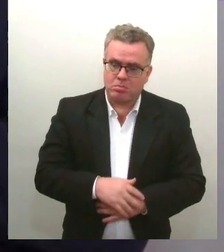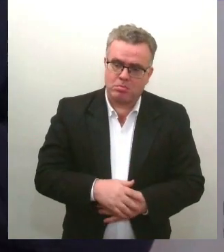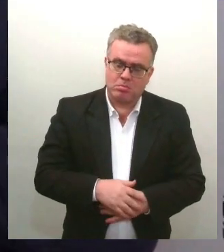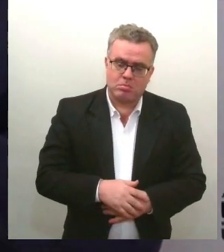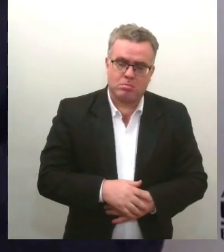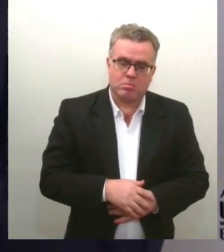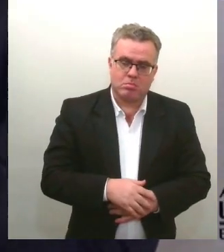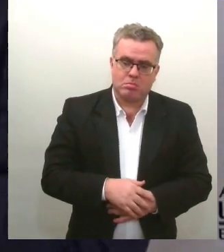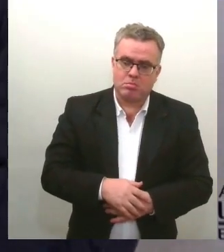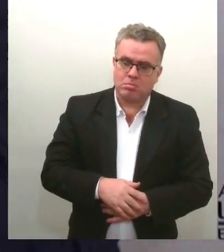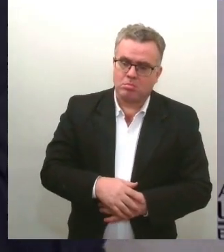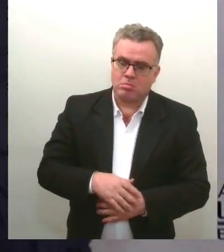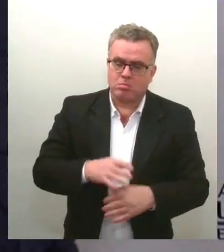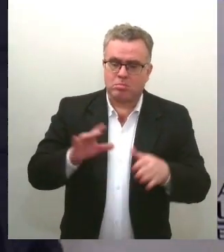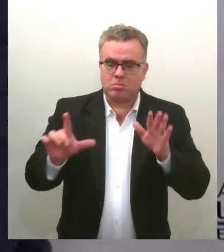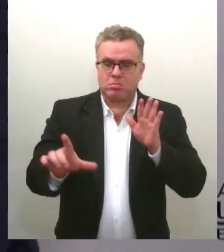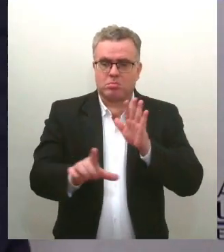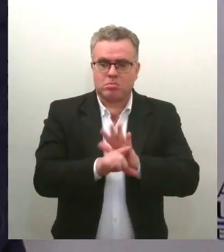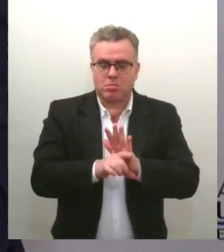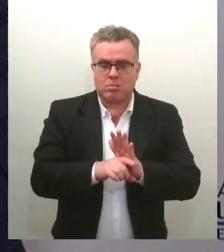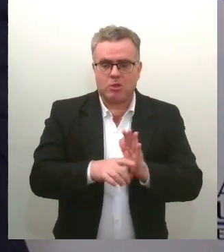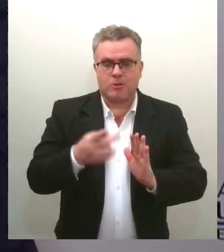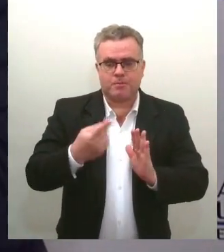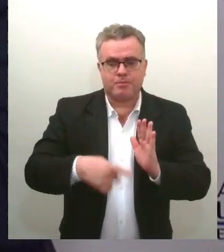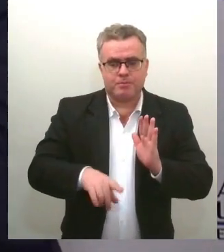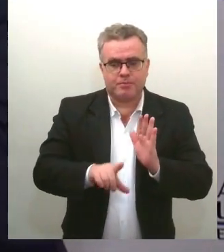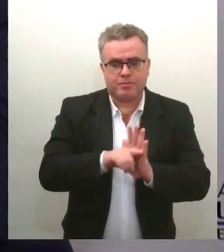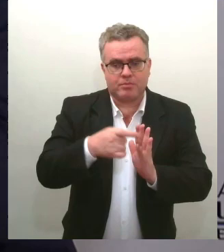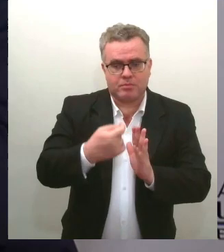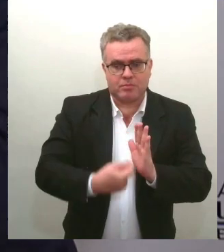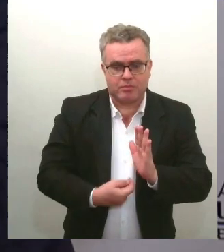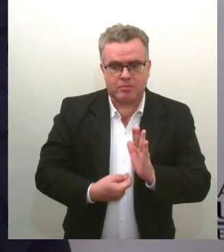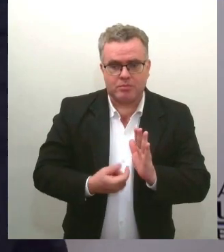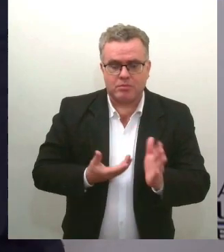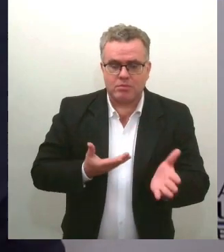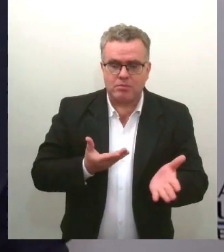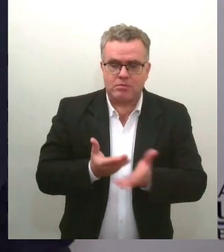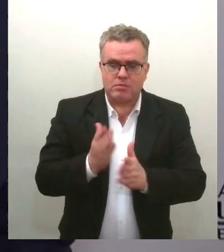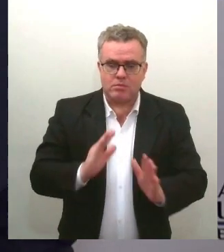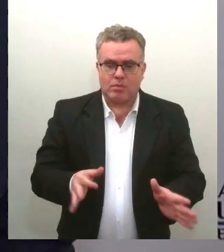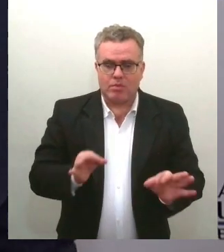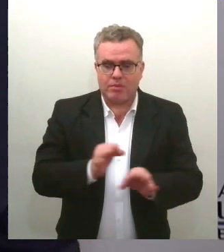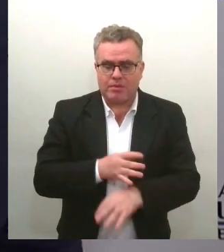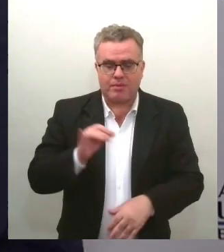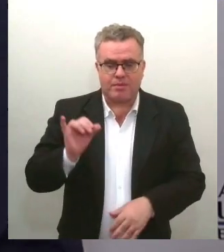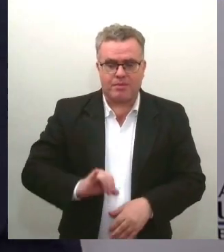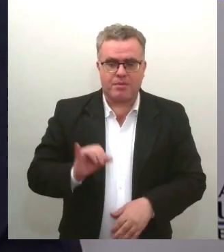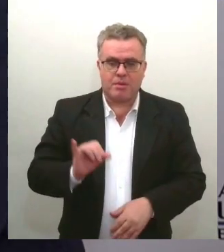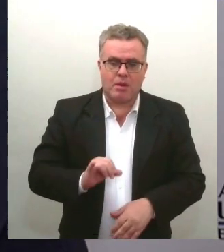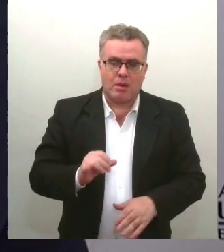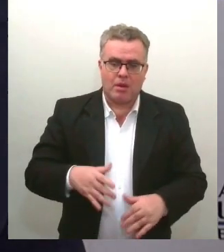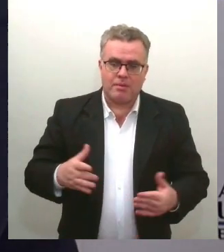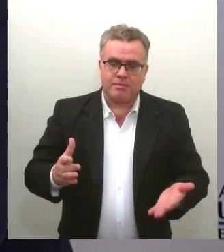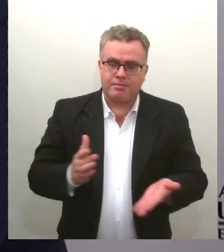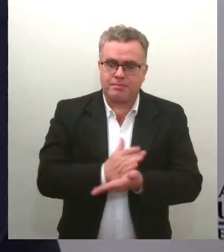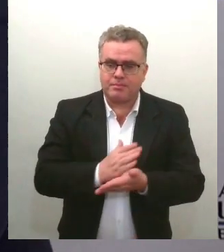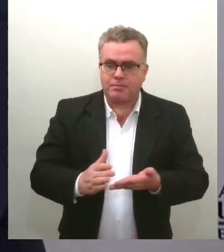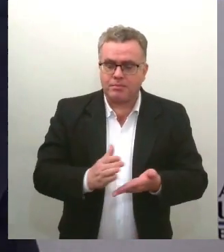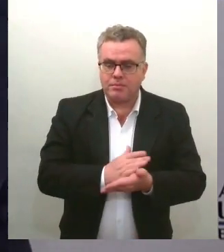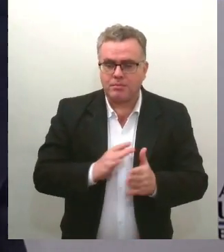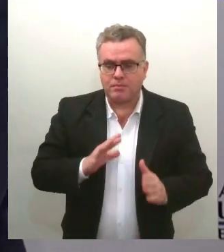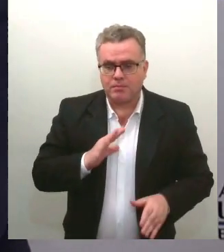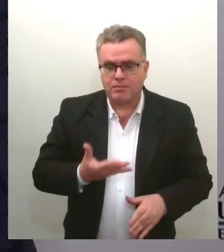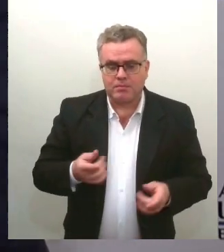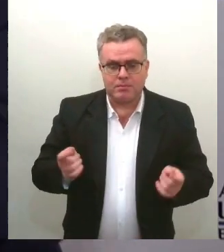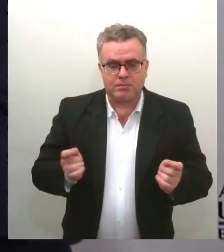e sancionadas, o importante é que algumas iniciativas transformam a vida dessas pessoas que